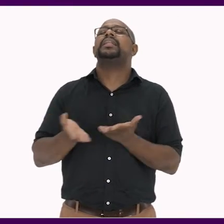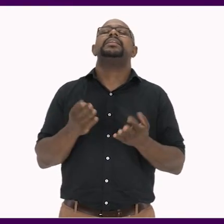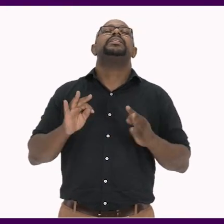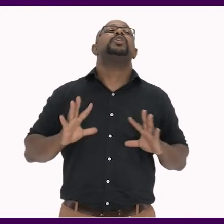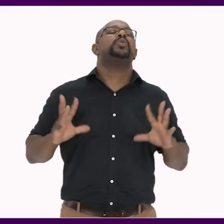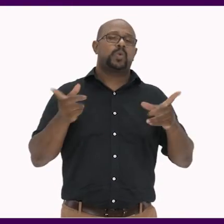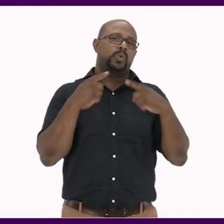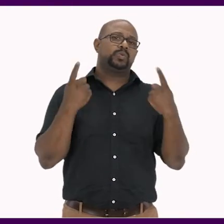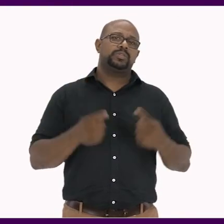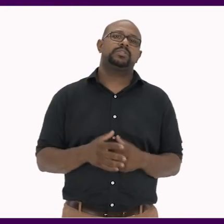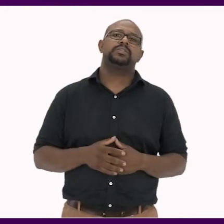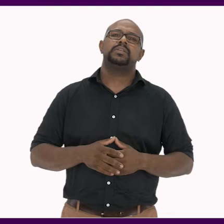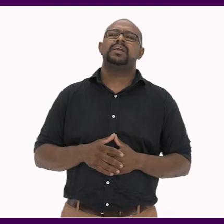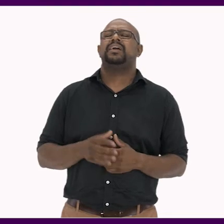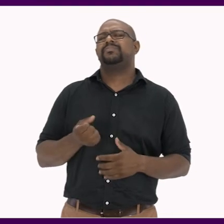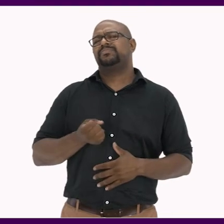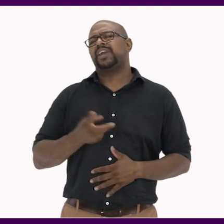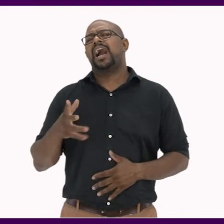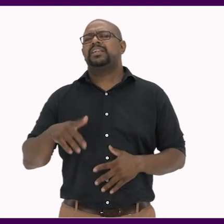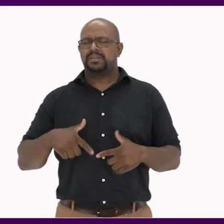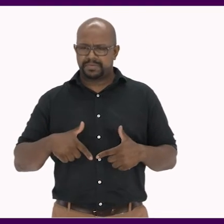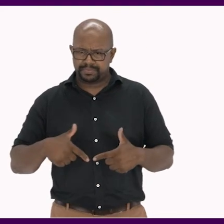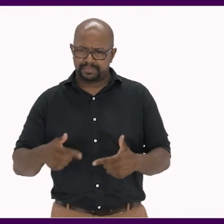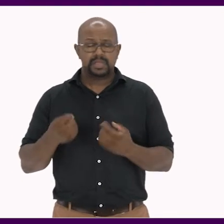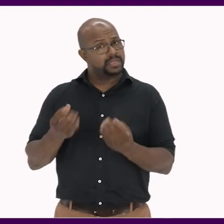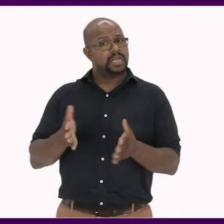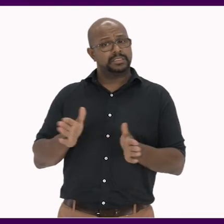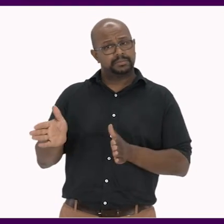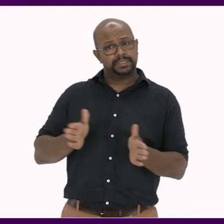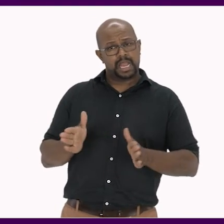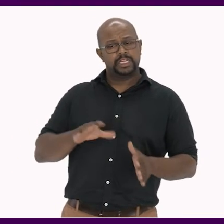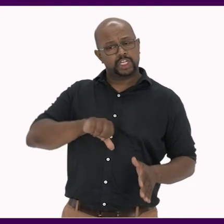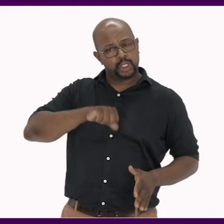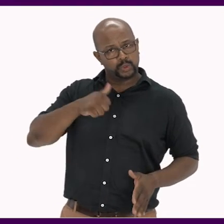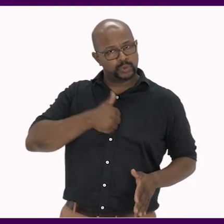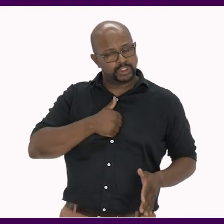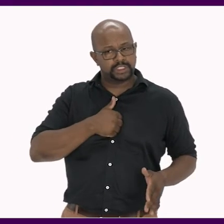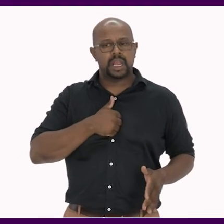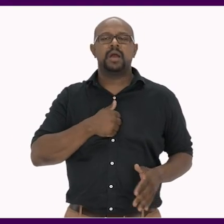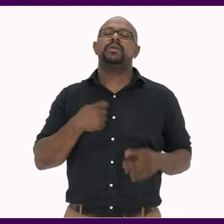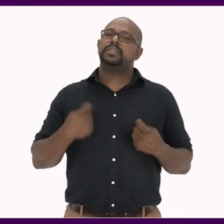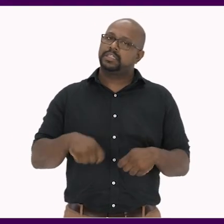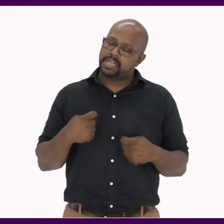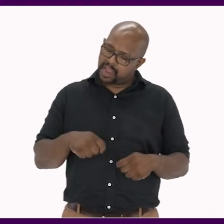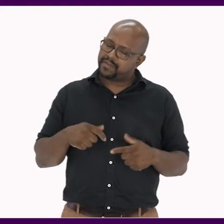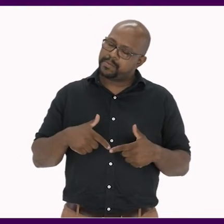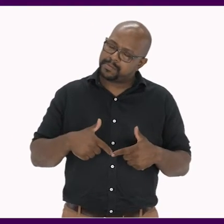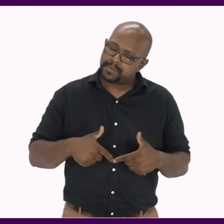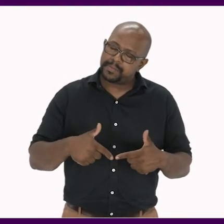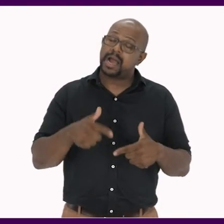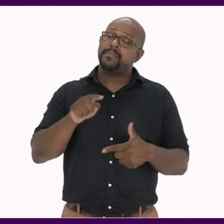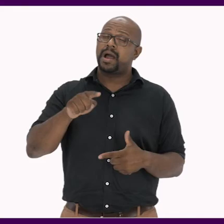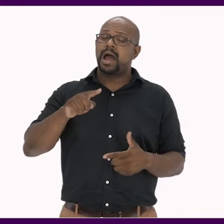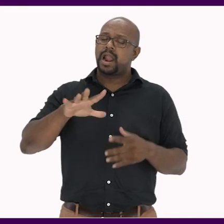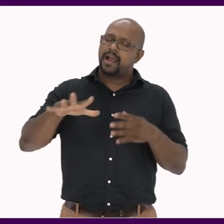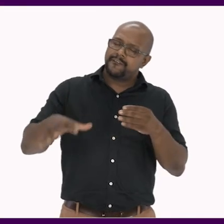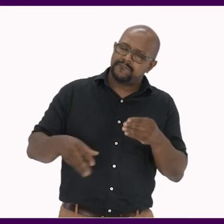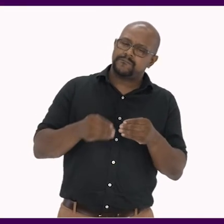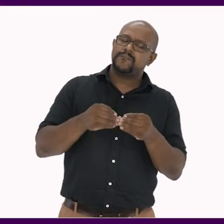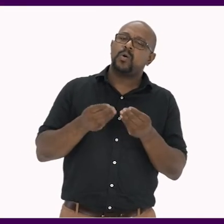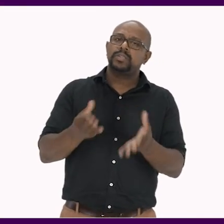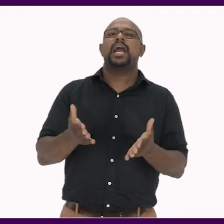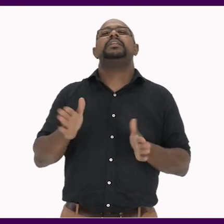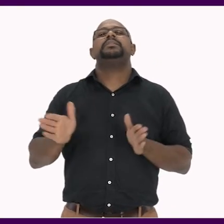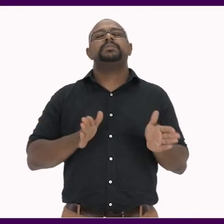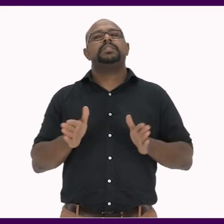atenda a todos, né? Várias ações que promovem a acessibilidade atitudinal devem atuar para completar